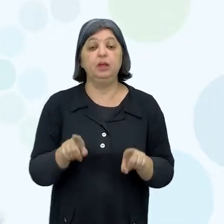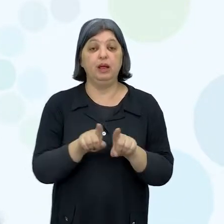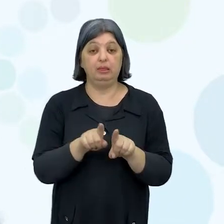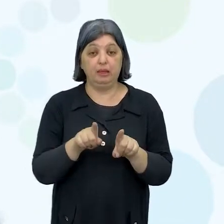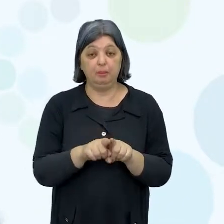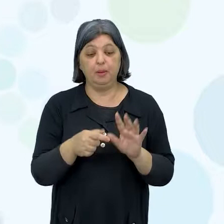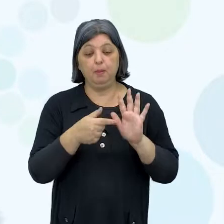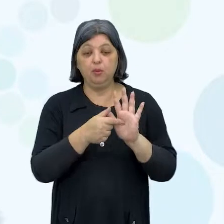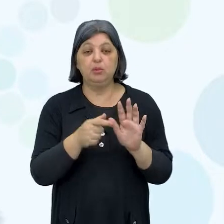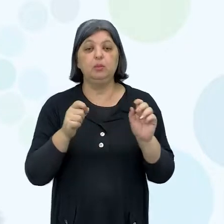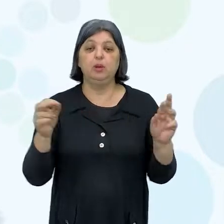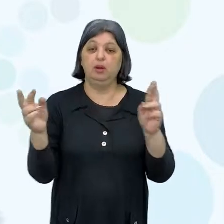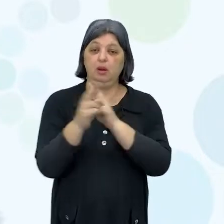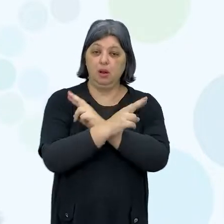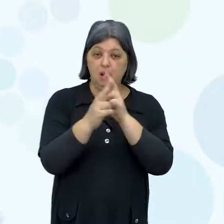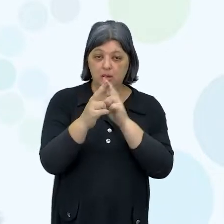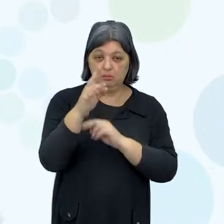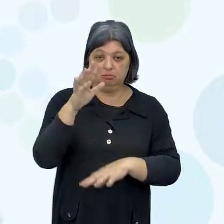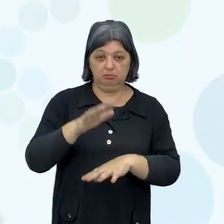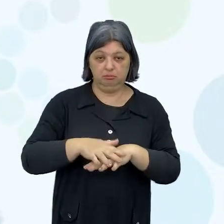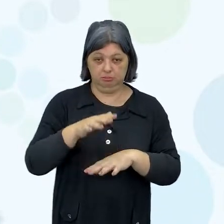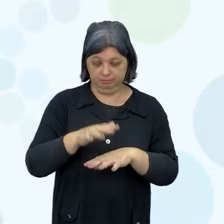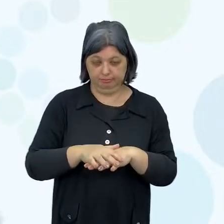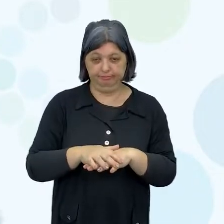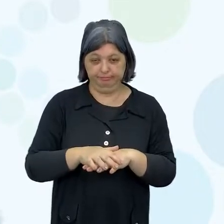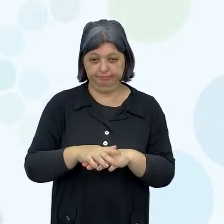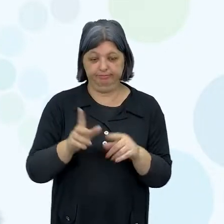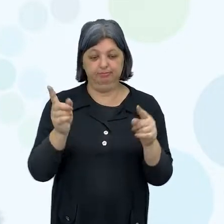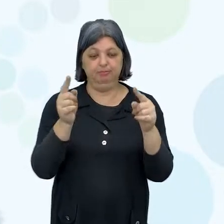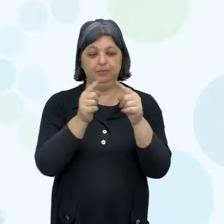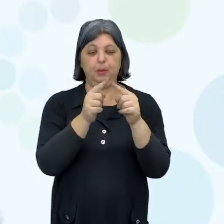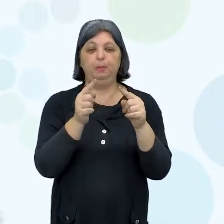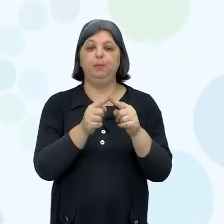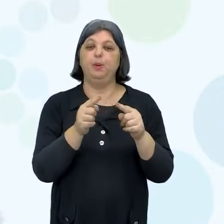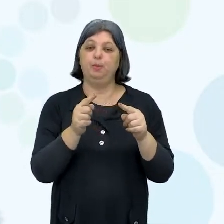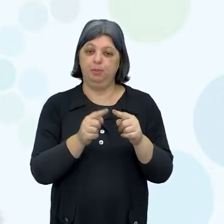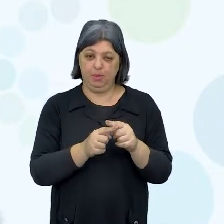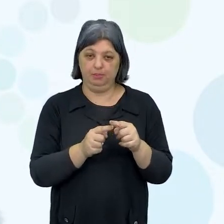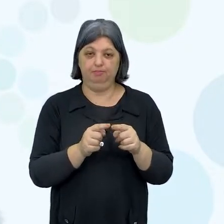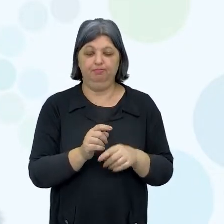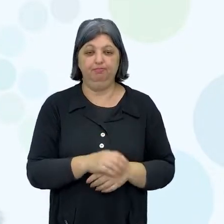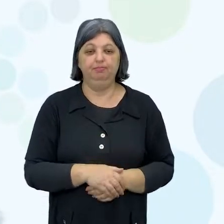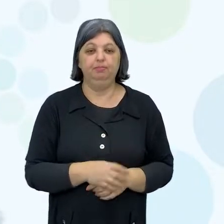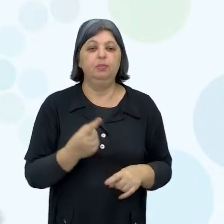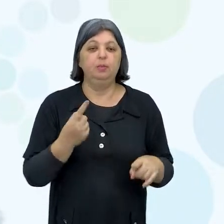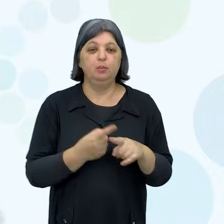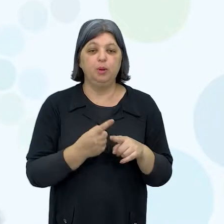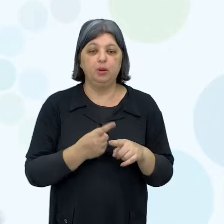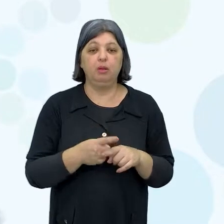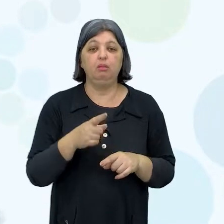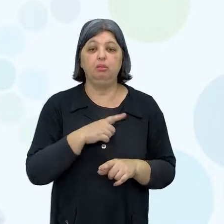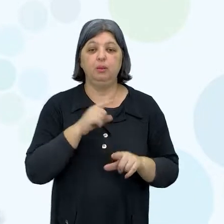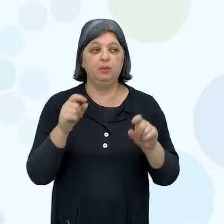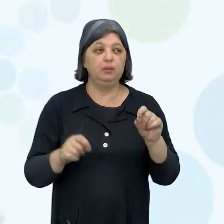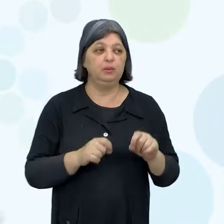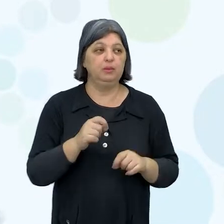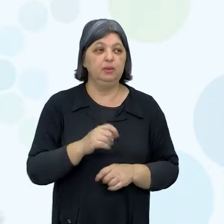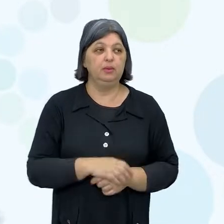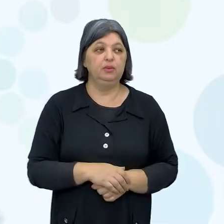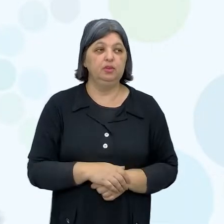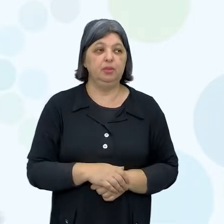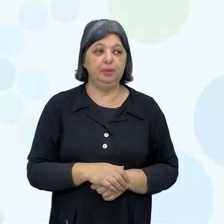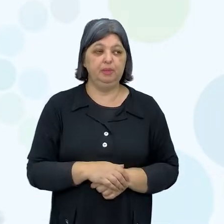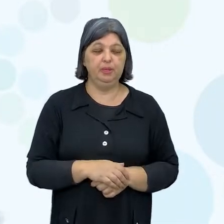essas relações matemáticas têm muito de sensíveis, porque mexem diretamente com a vida